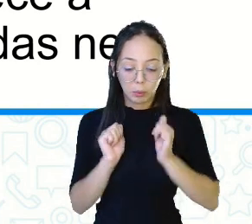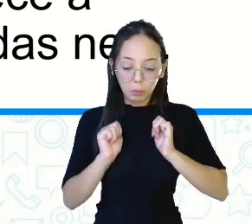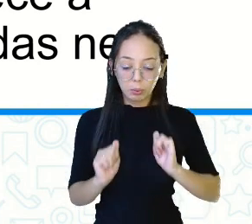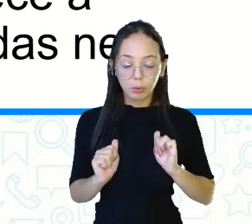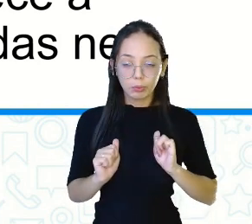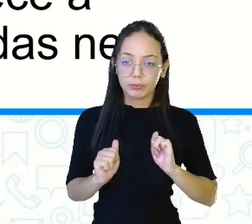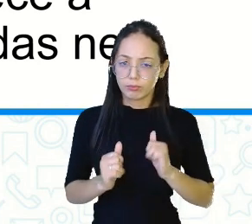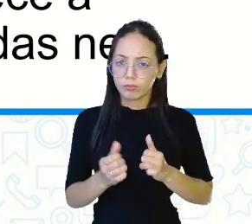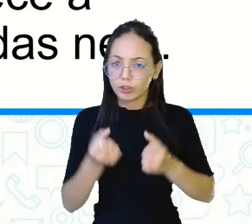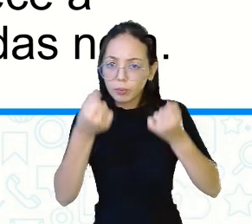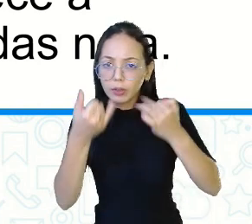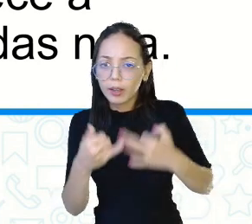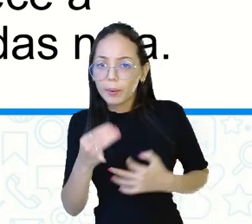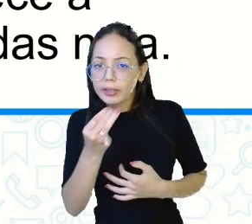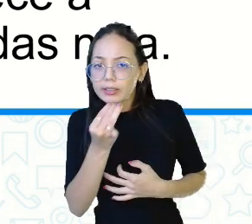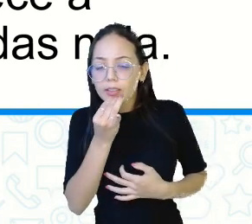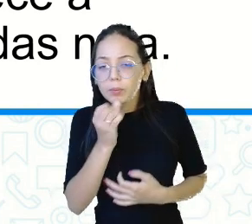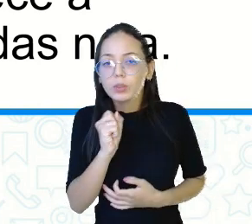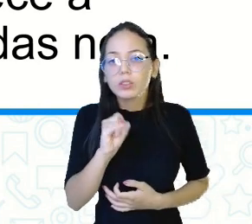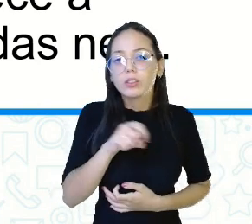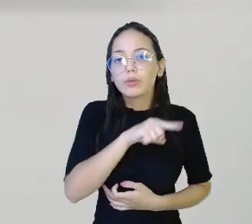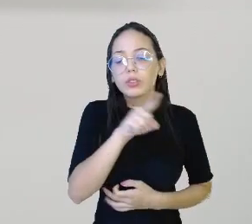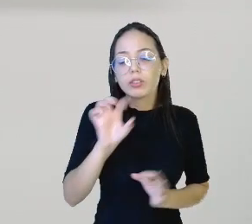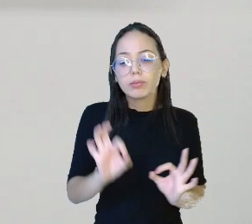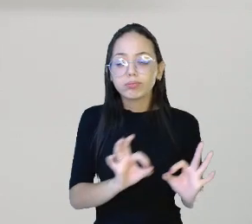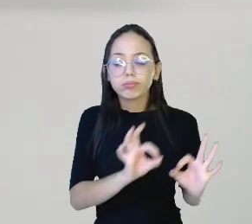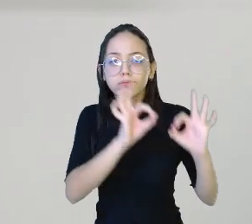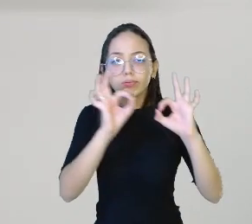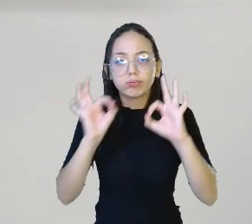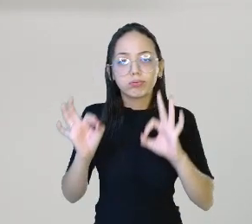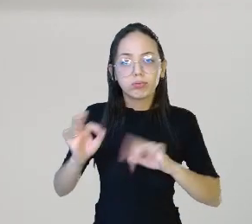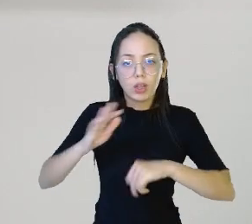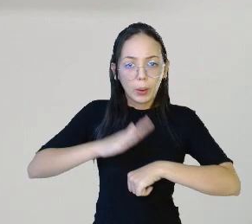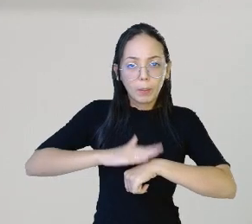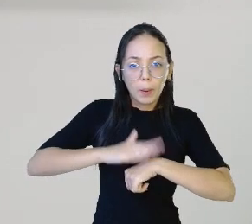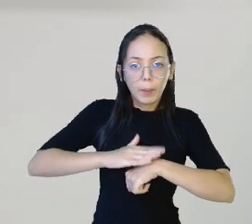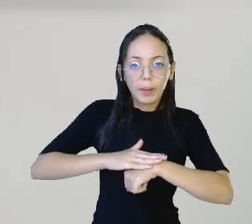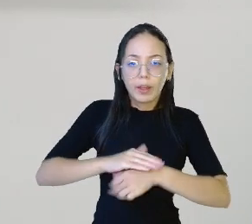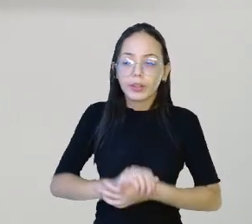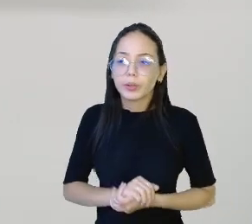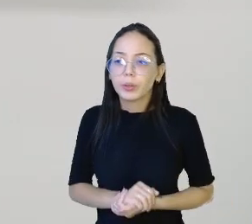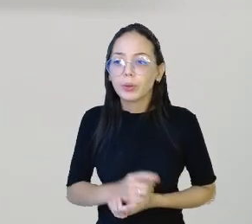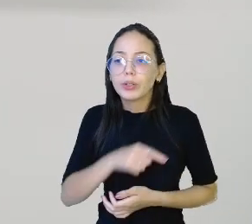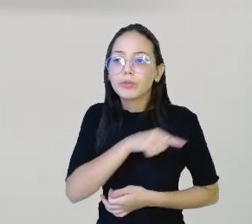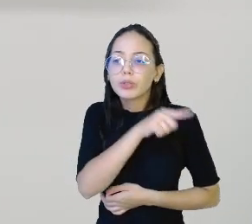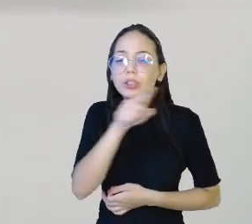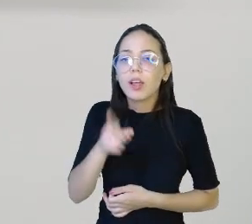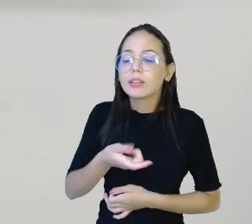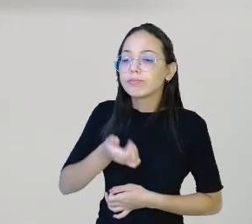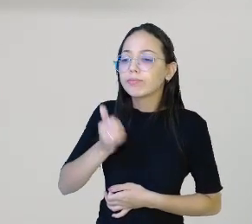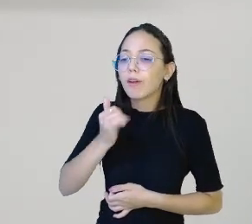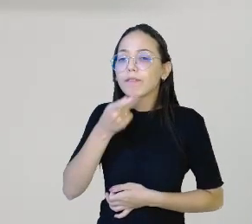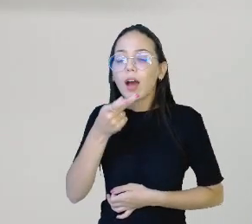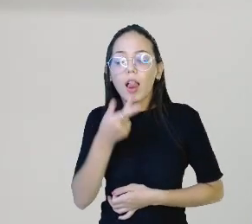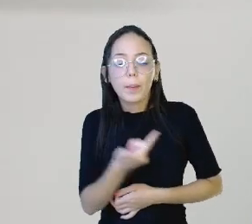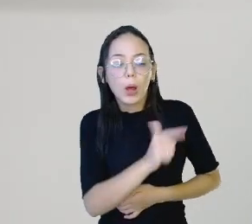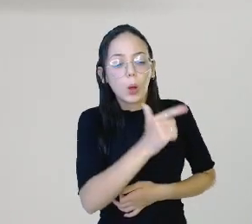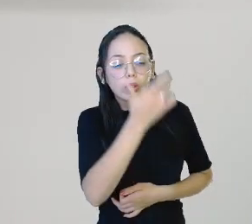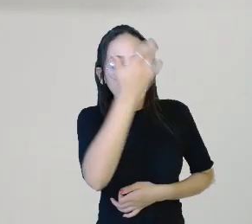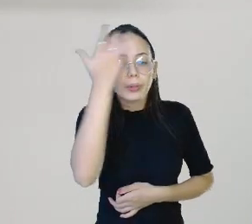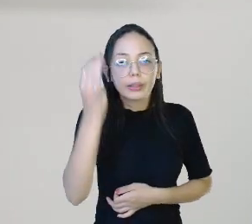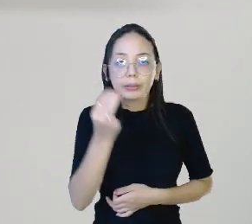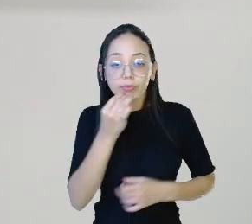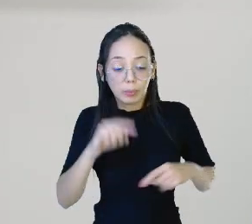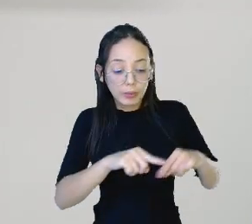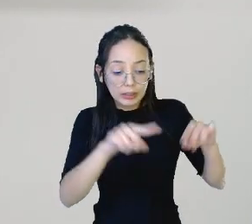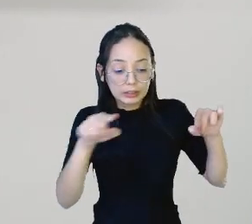um exemplo? Se você assiste uma certa situação e você vai contar para alguém, por exemplo, na sala